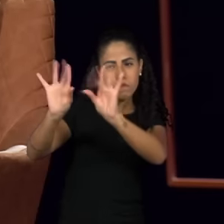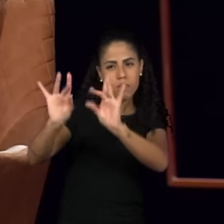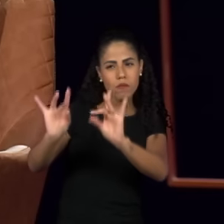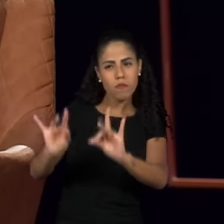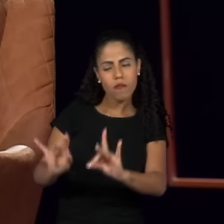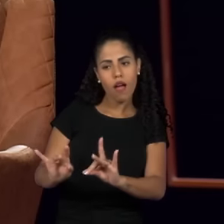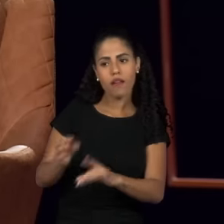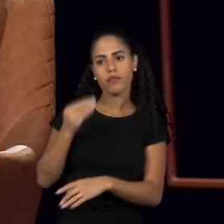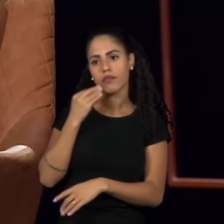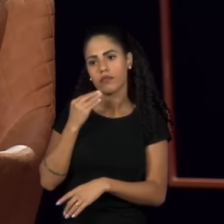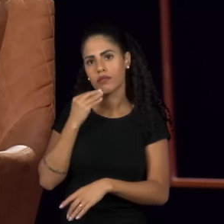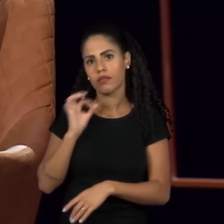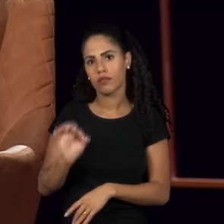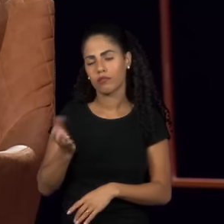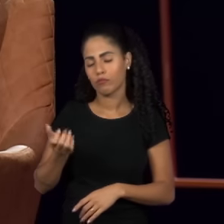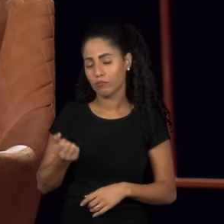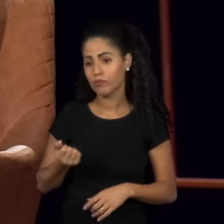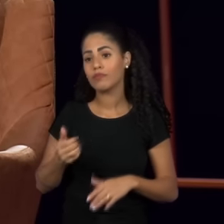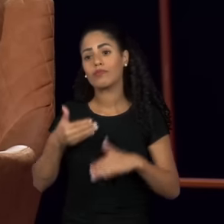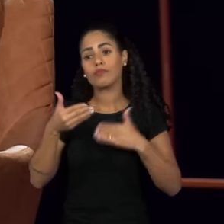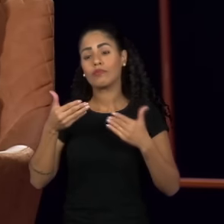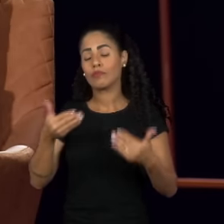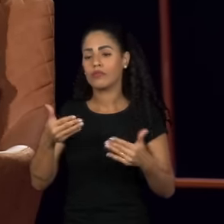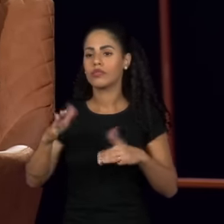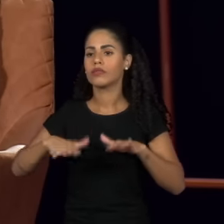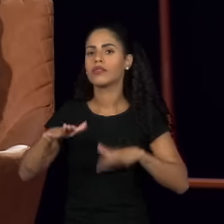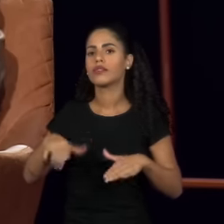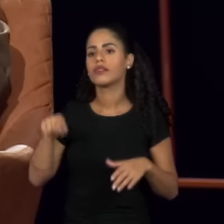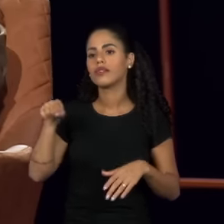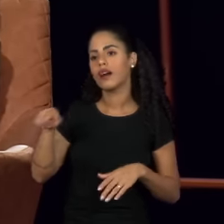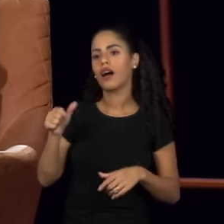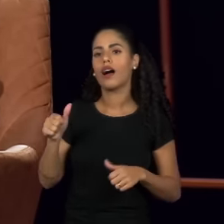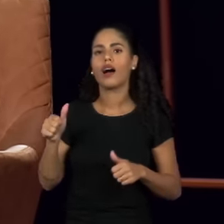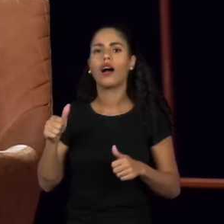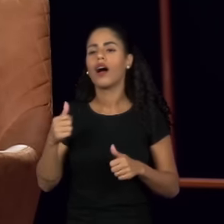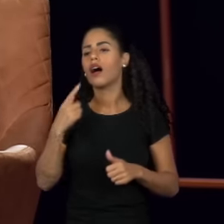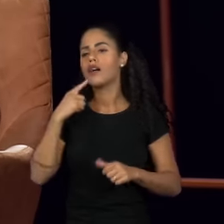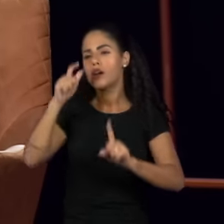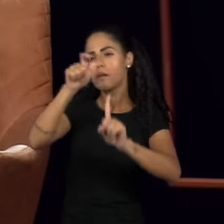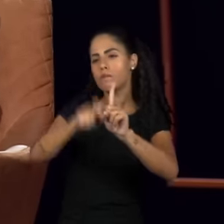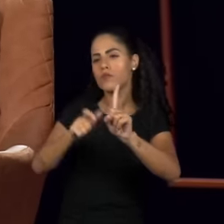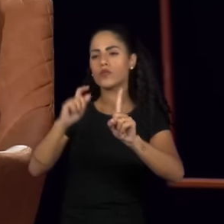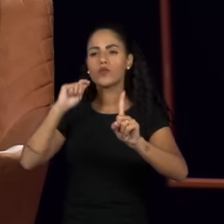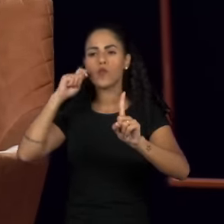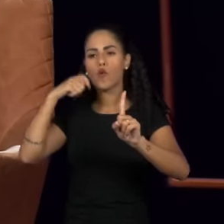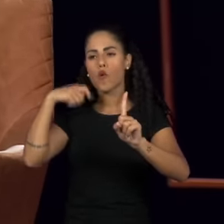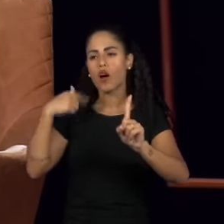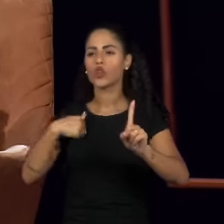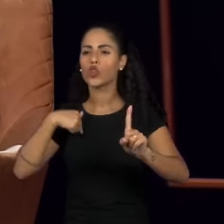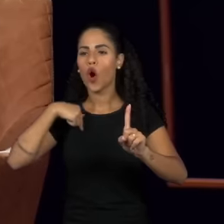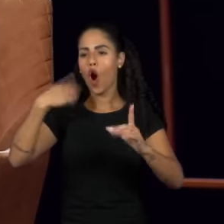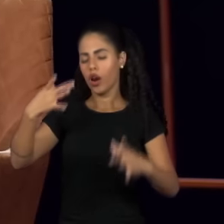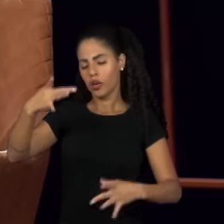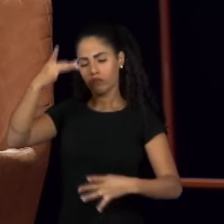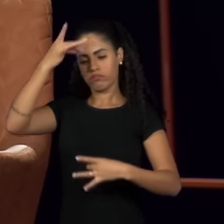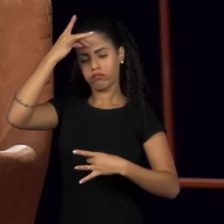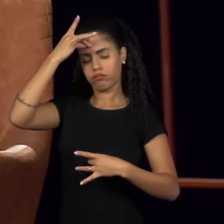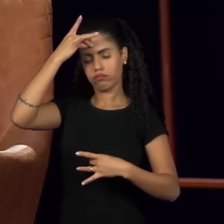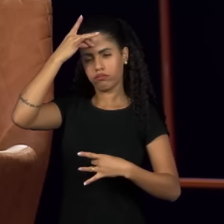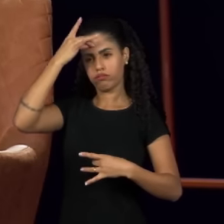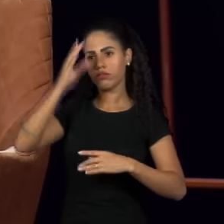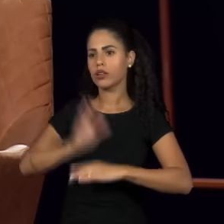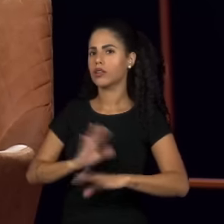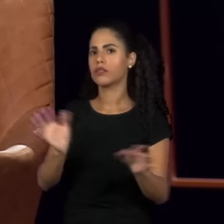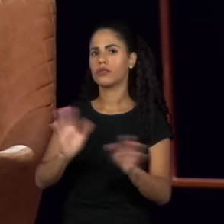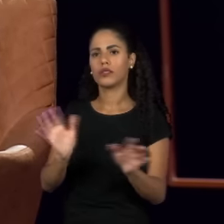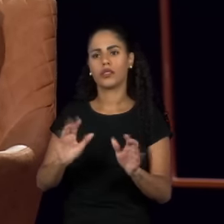extremamente. Então, ele não gosta dessa coisa de que o ator recebe uma entidade e incorpora. Ele acha